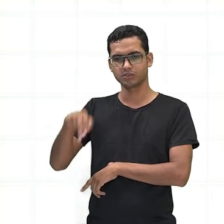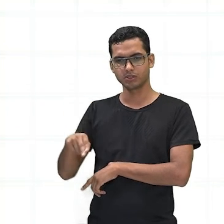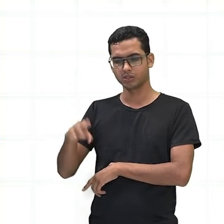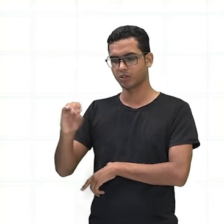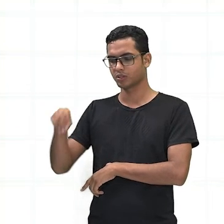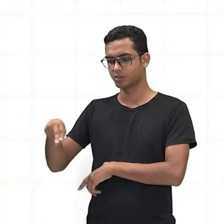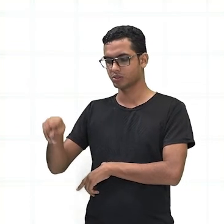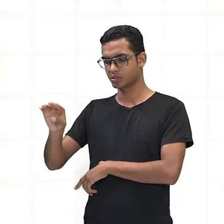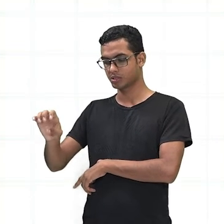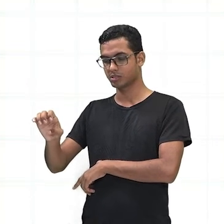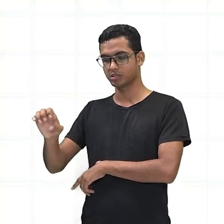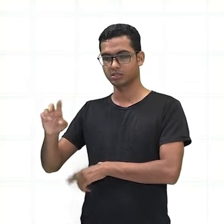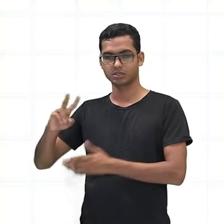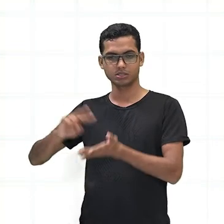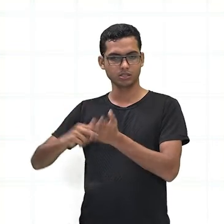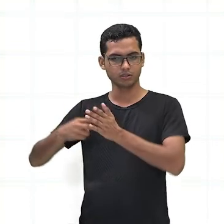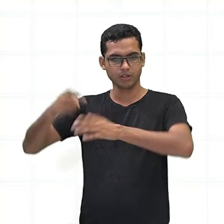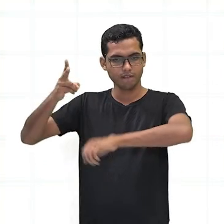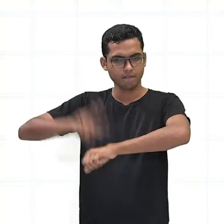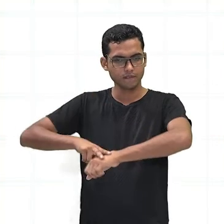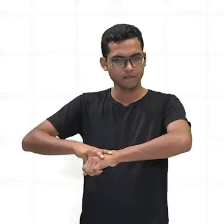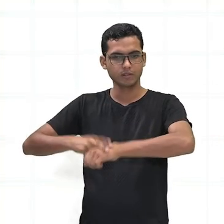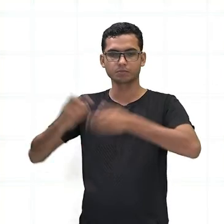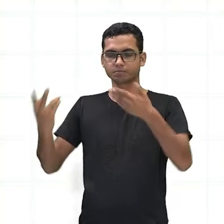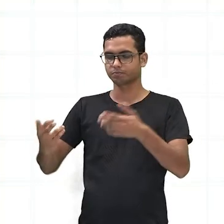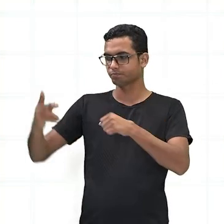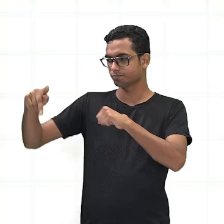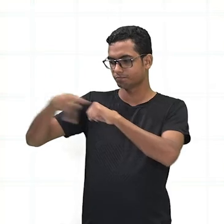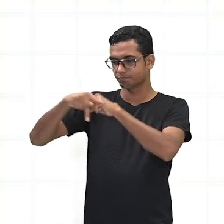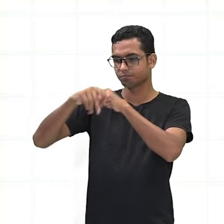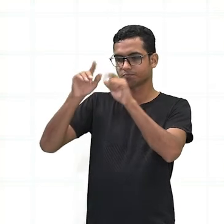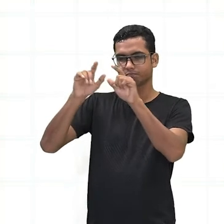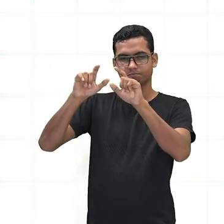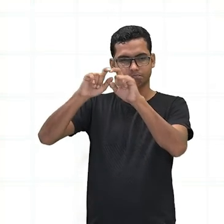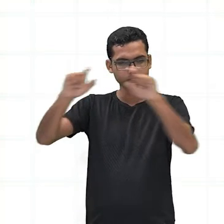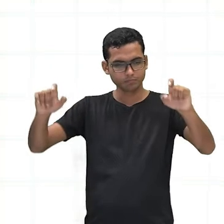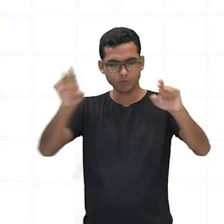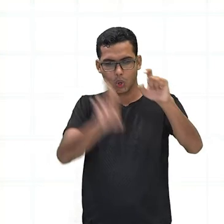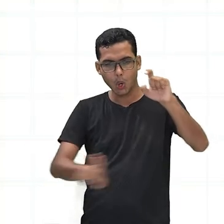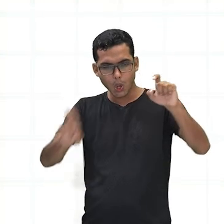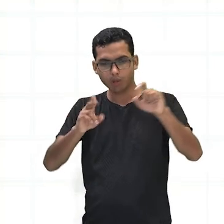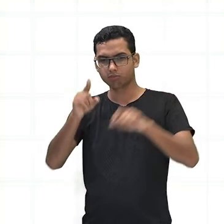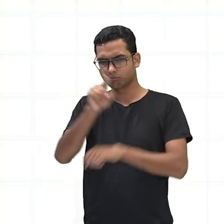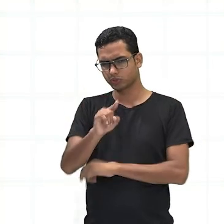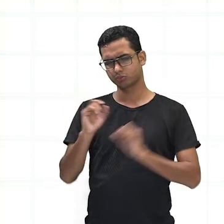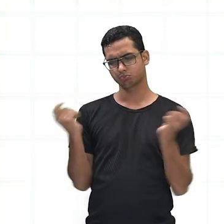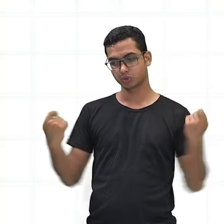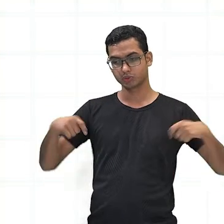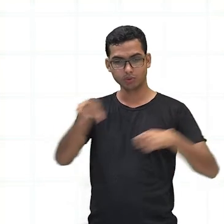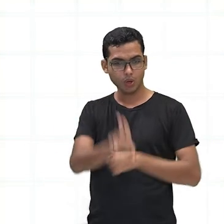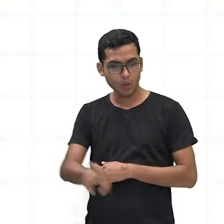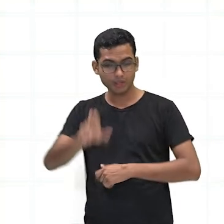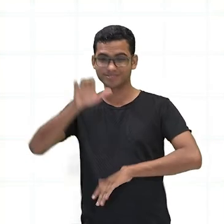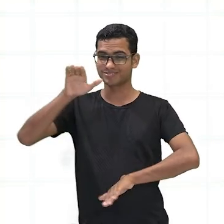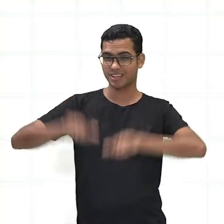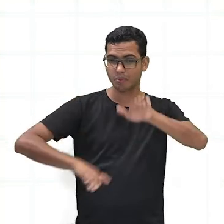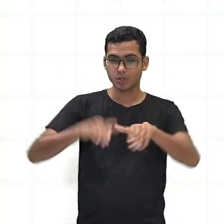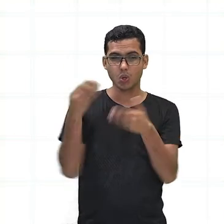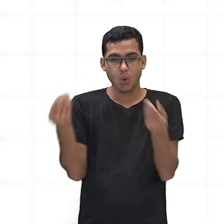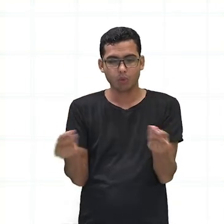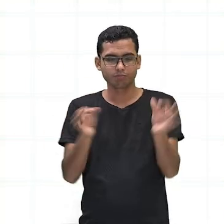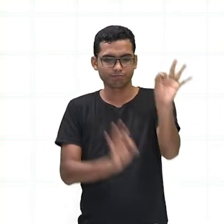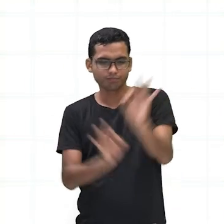são os pronomes que a gente vai utilizar e você pode utilizá-los mais de uma vez, dependendo da necessidade de